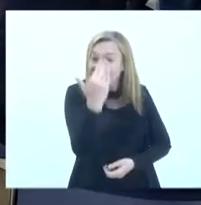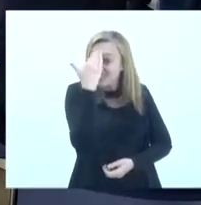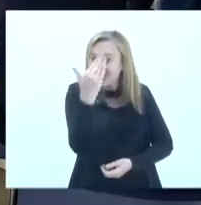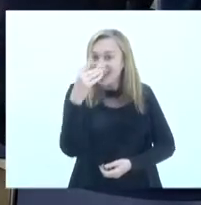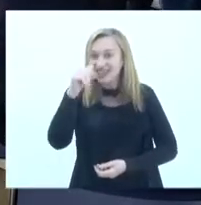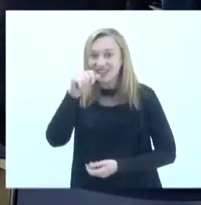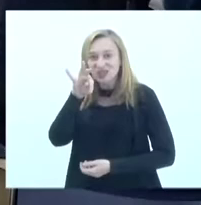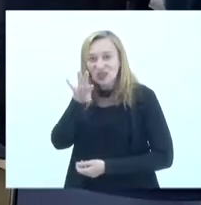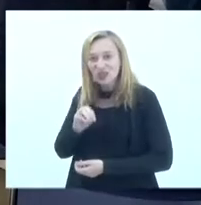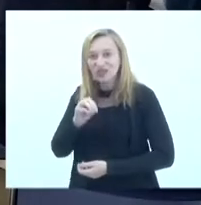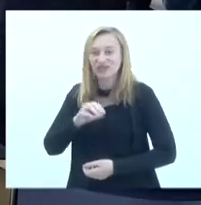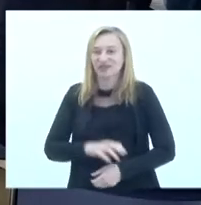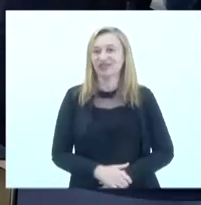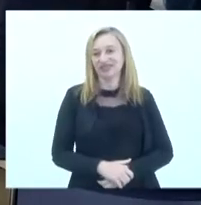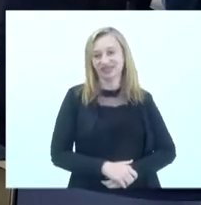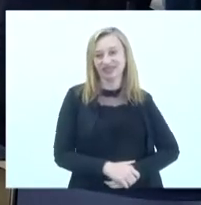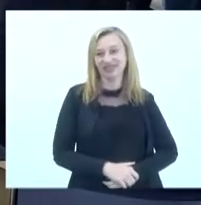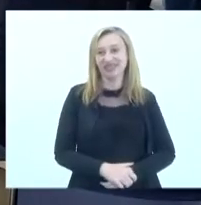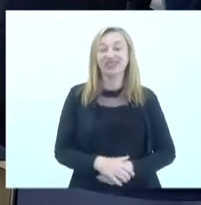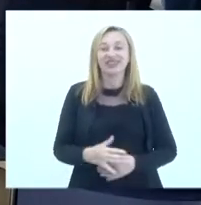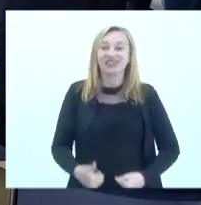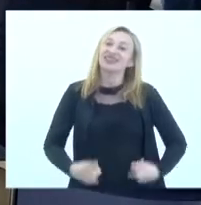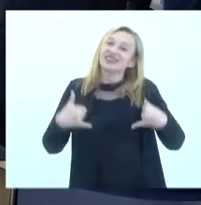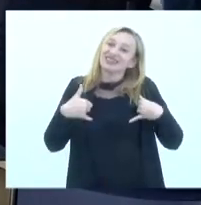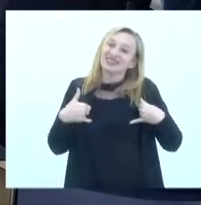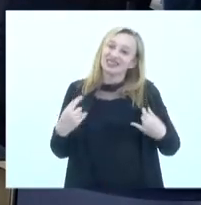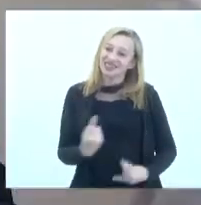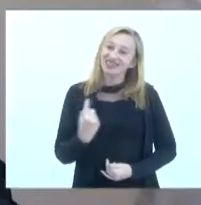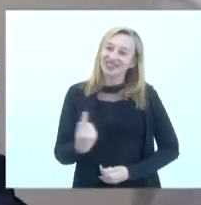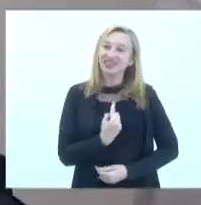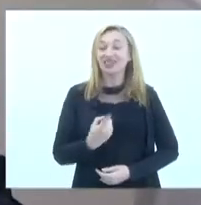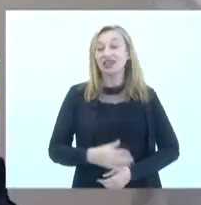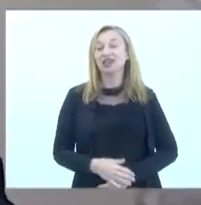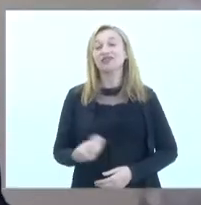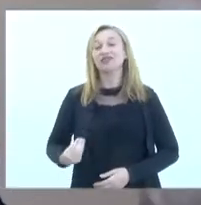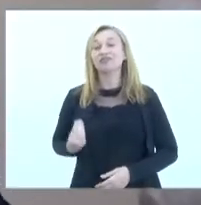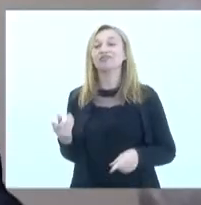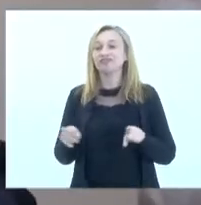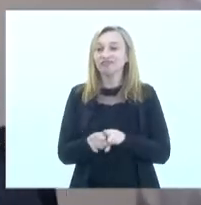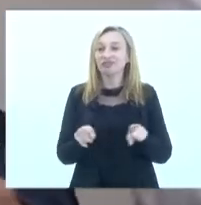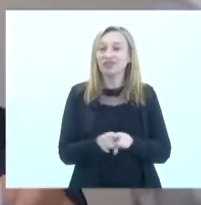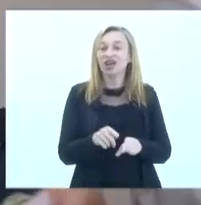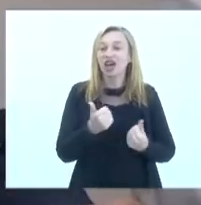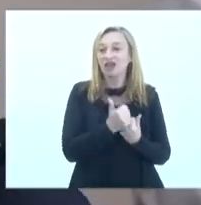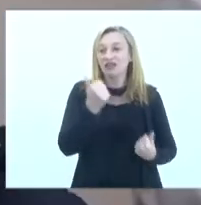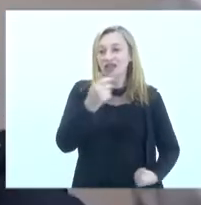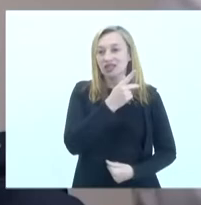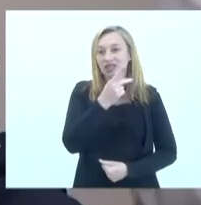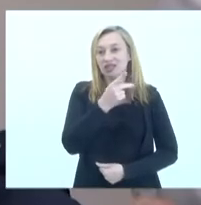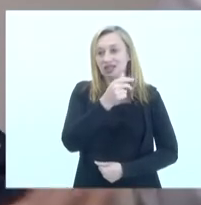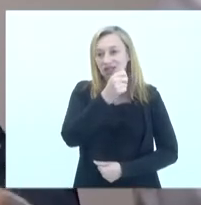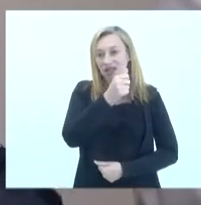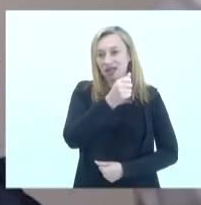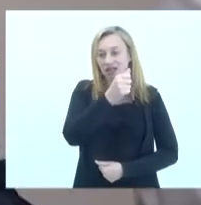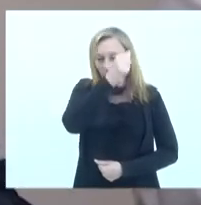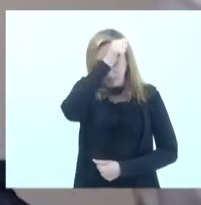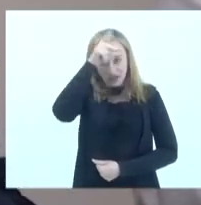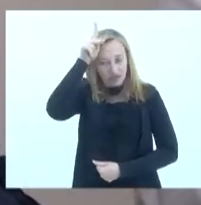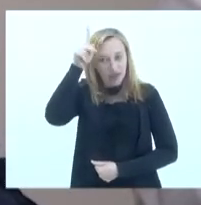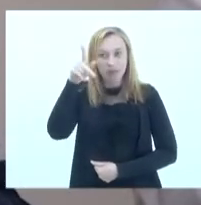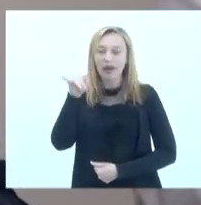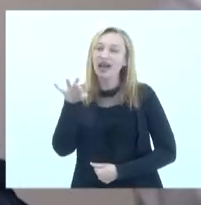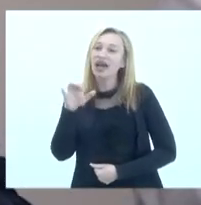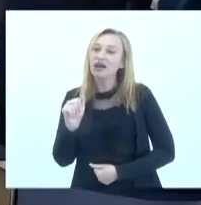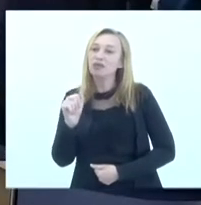Antônio. Uma honra para nós. Estão presentes também o vice-prefeito de Paraíba do Sul, Anderson